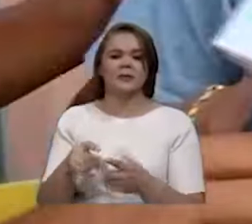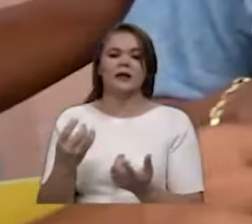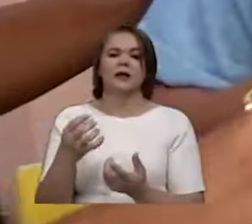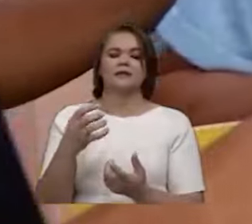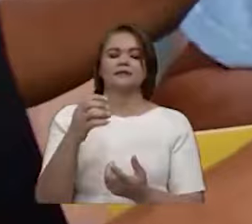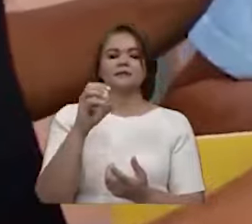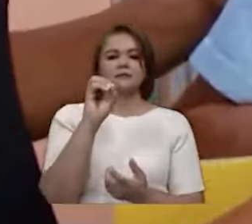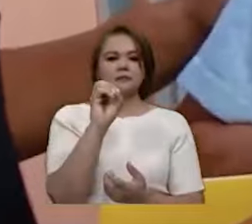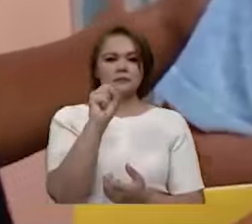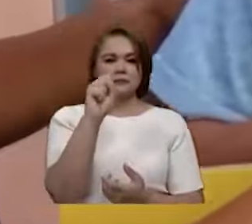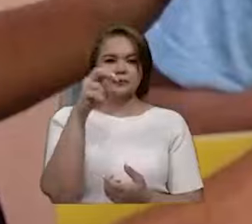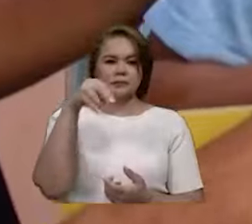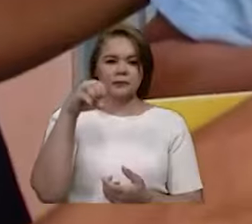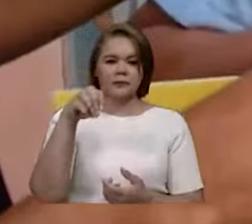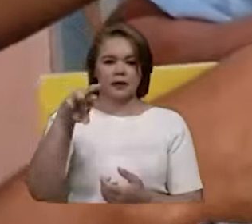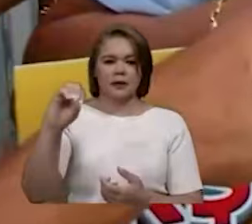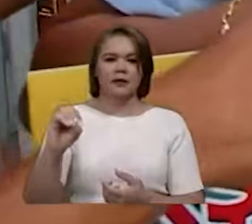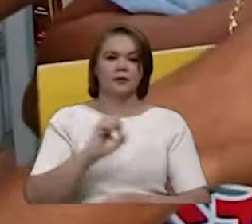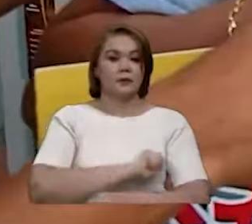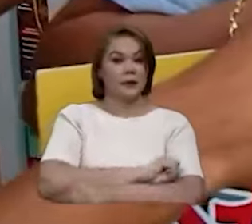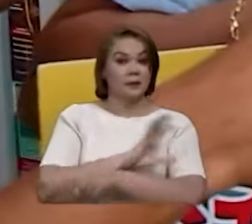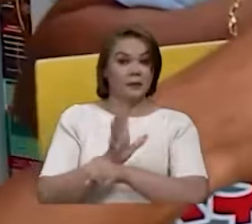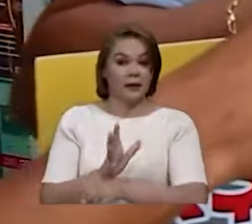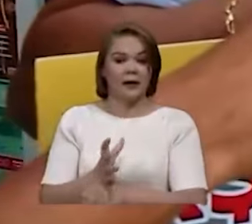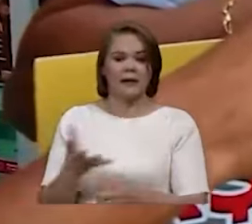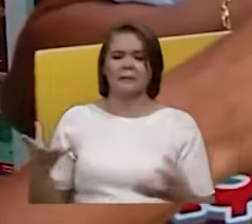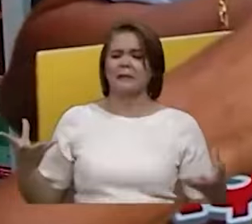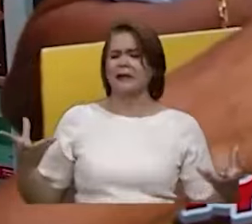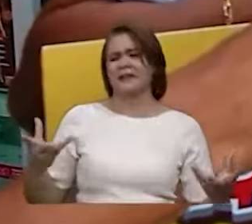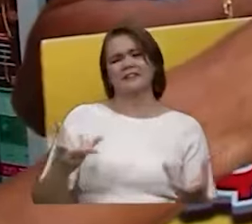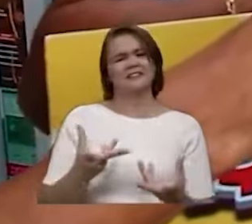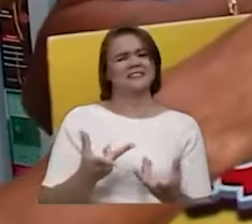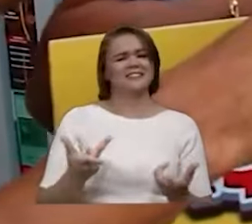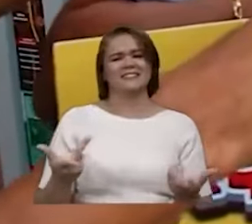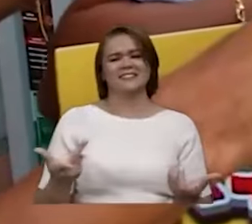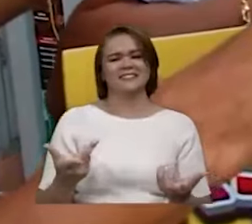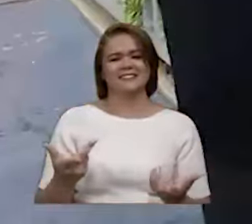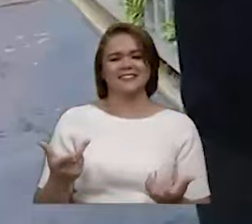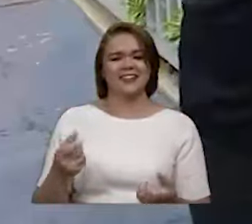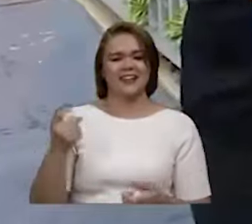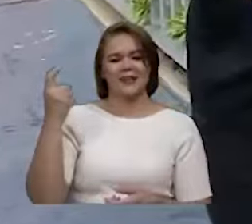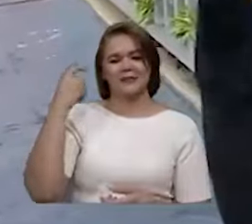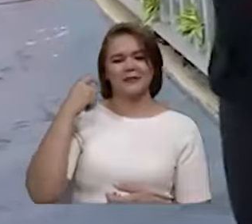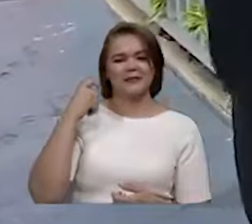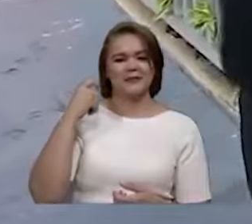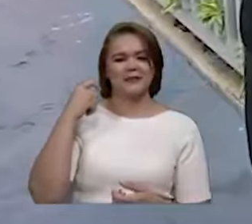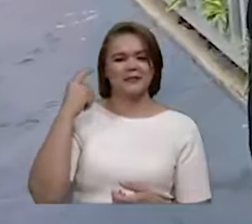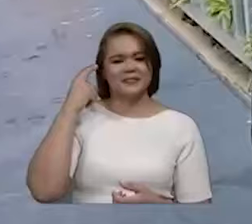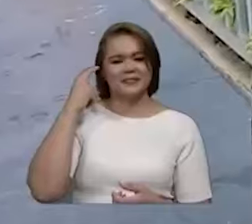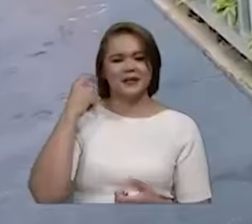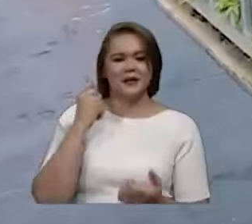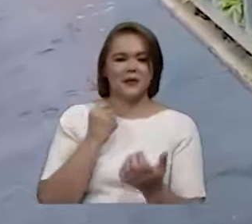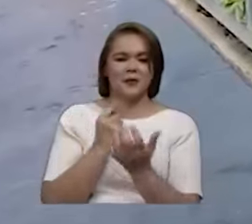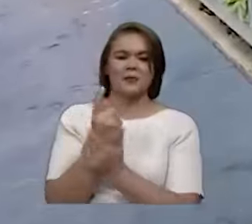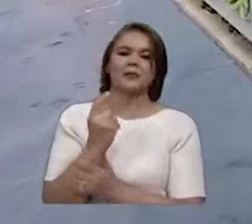Coqueiros. Boa é pouco, maravilhosa mesmo, viu? Desde o início eu compro. Não fique sem comprar, não. Garantiu